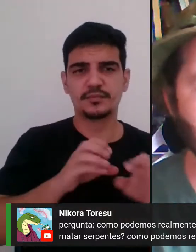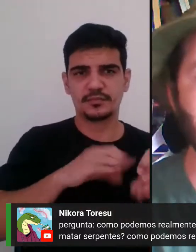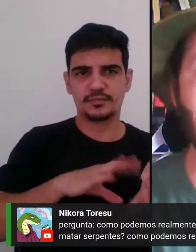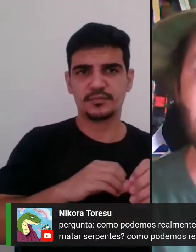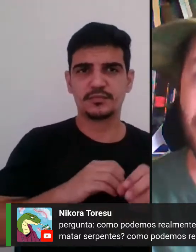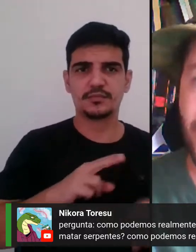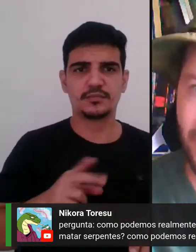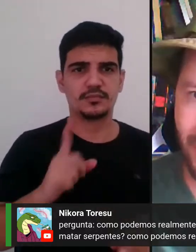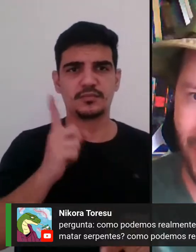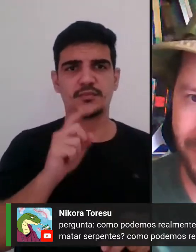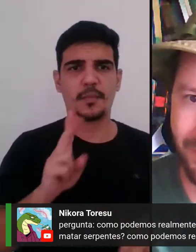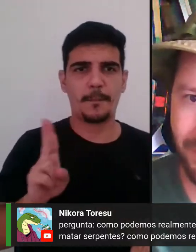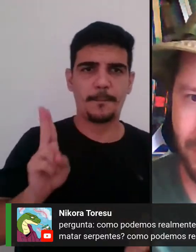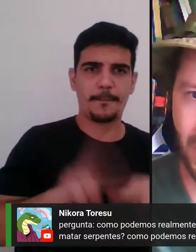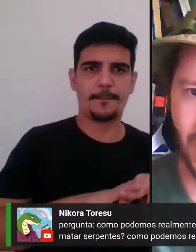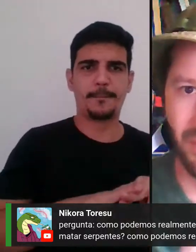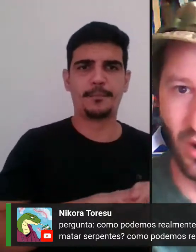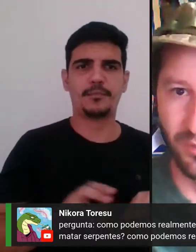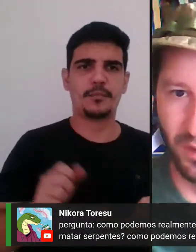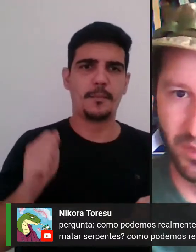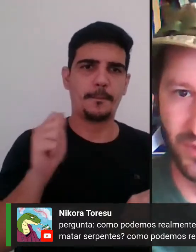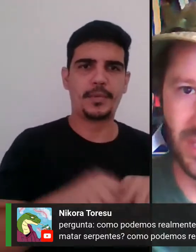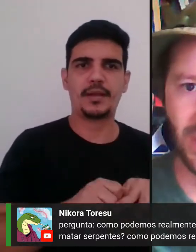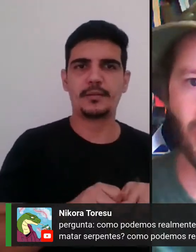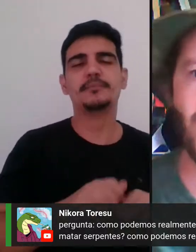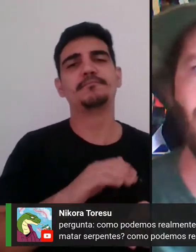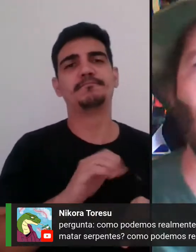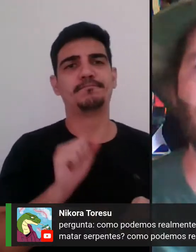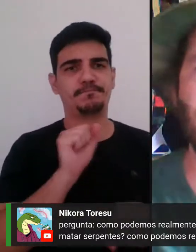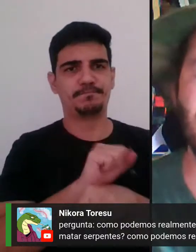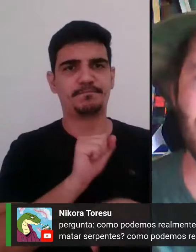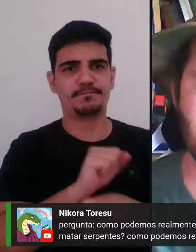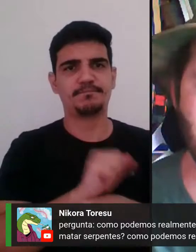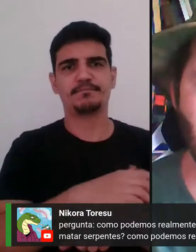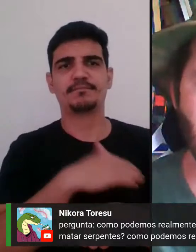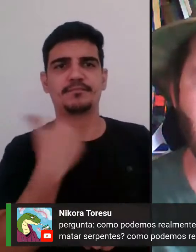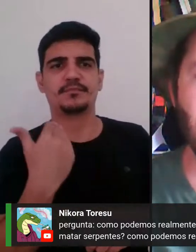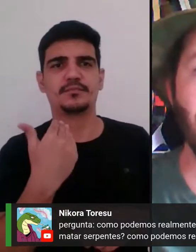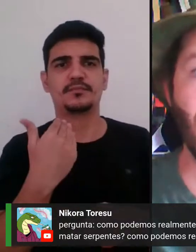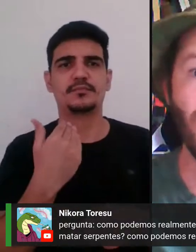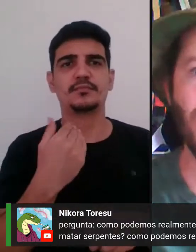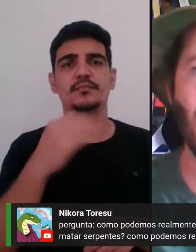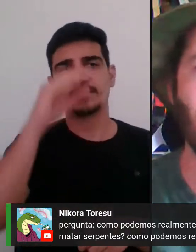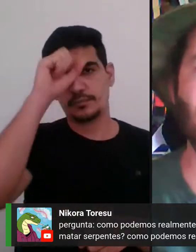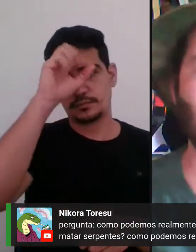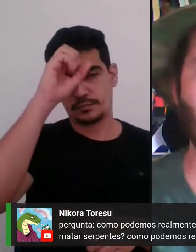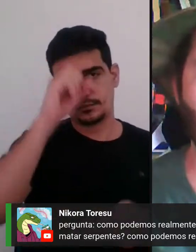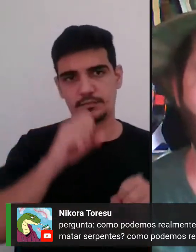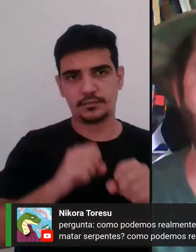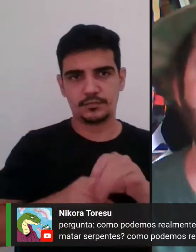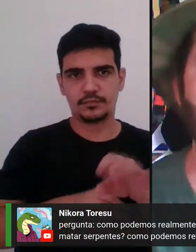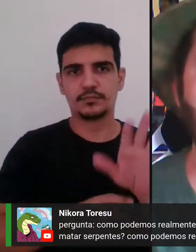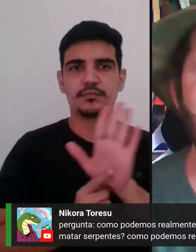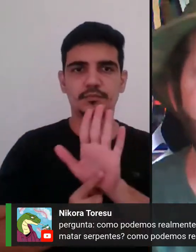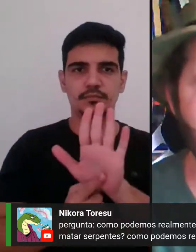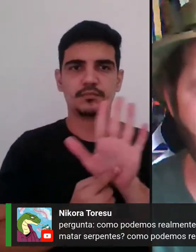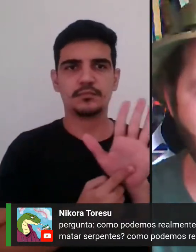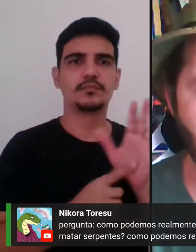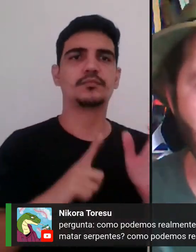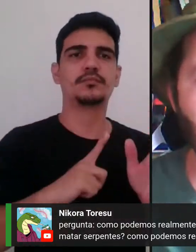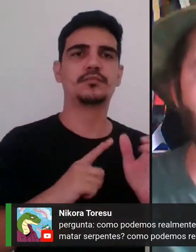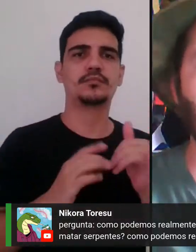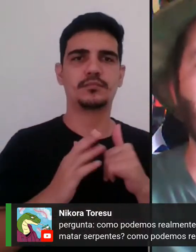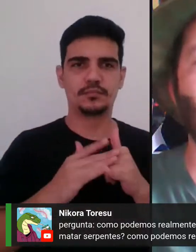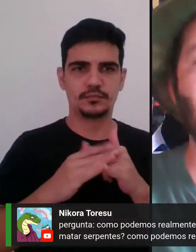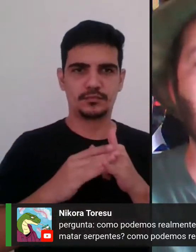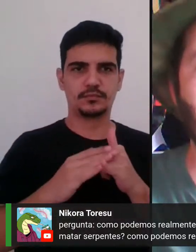esses animais. Mas a gente tem que tentar. Tá? A melhor forma de fazer isso é a conscientização. Tem muitos canais no YouTube que vale a pena